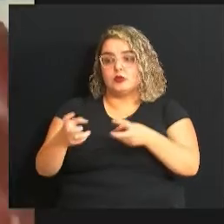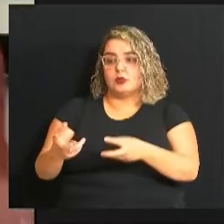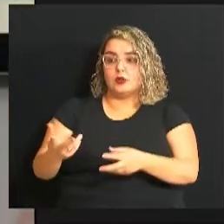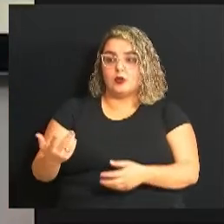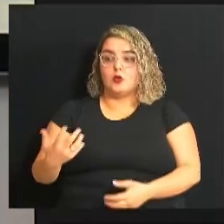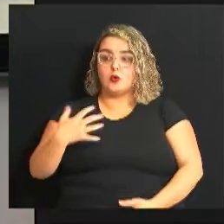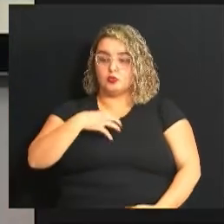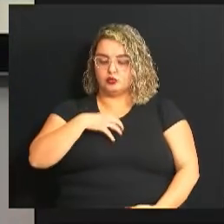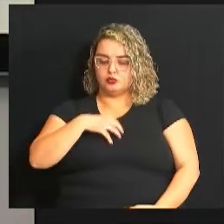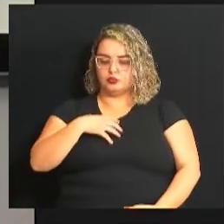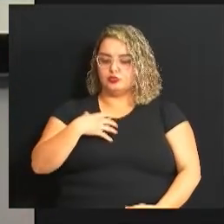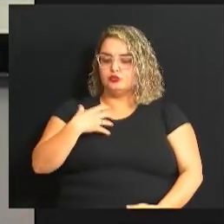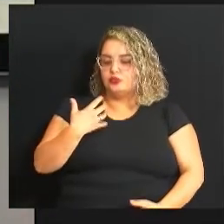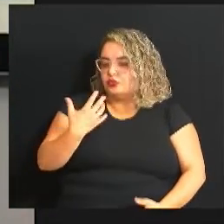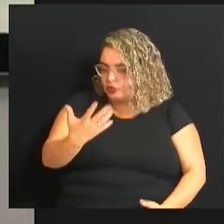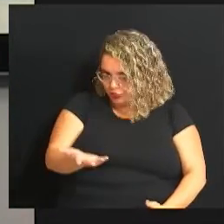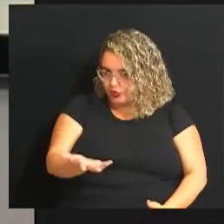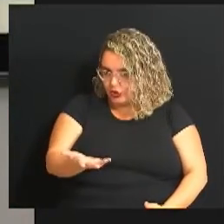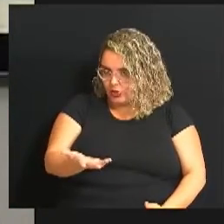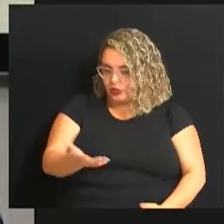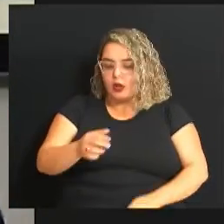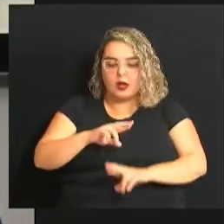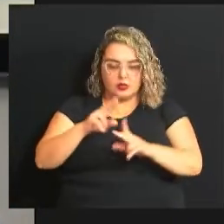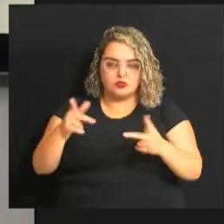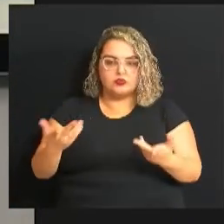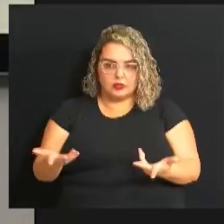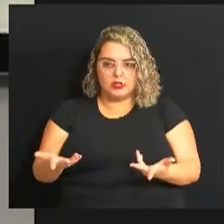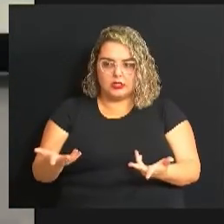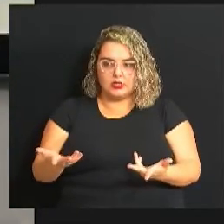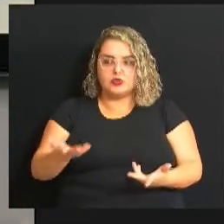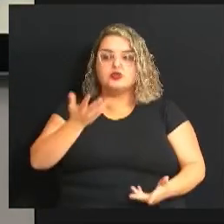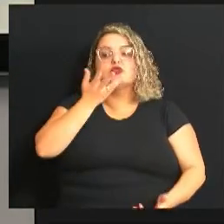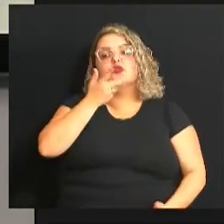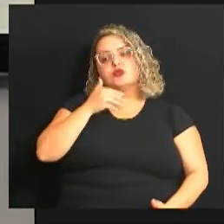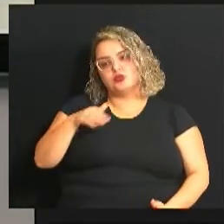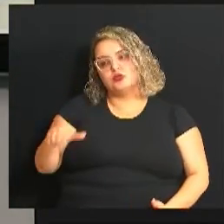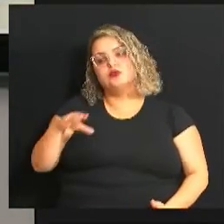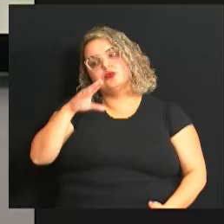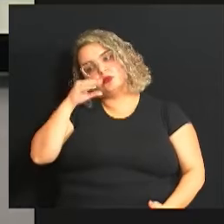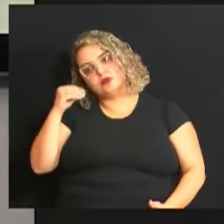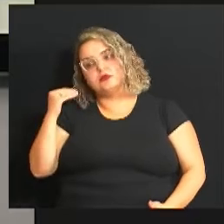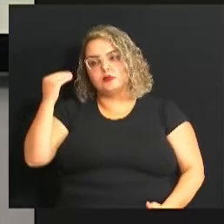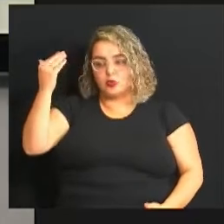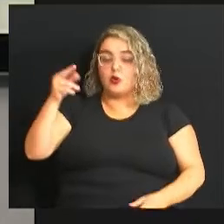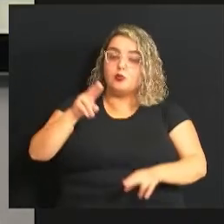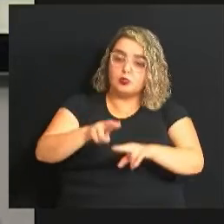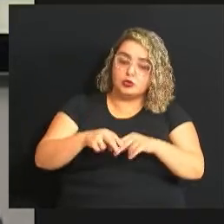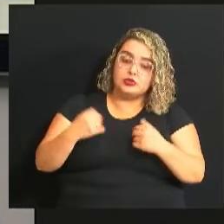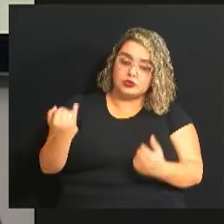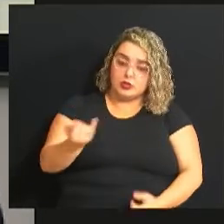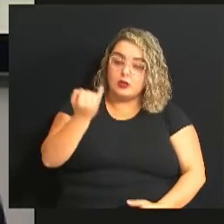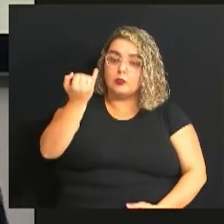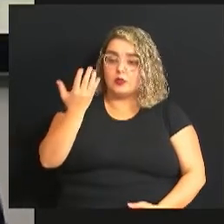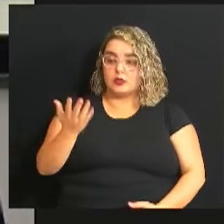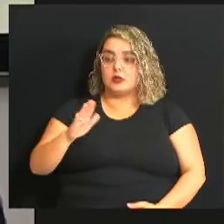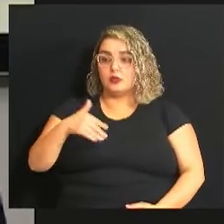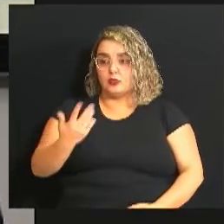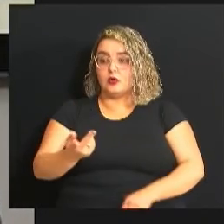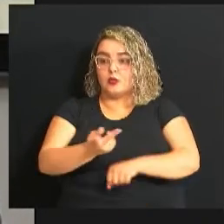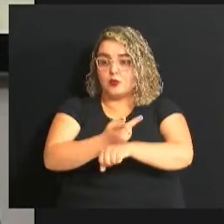manifestação desses sintomas que eu estou dizendo é diferente em crianças, adolescentes e adultos. Por isso que é importante, quando você procurar um profissional para o seu